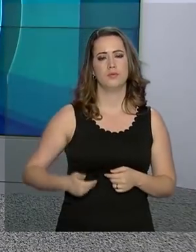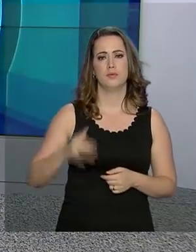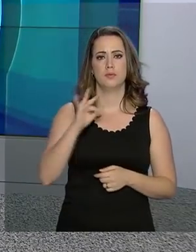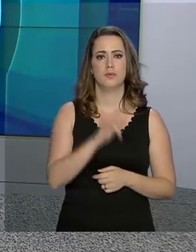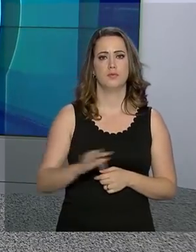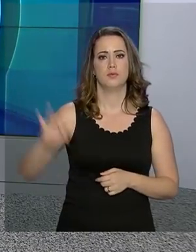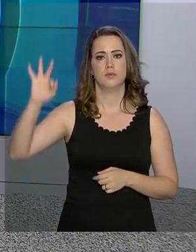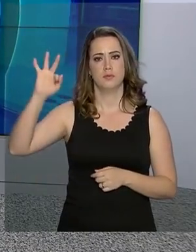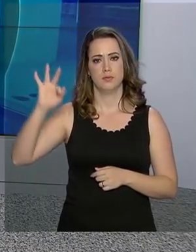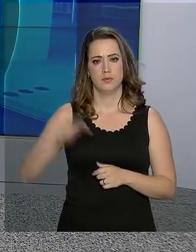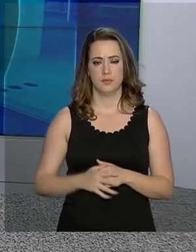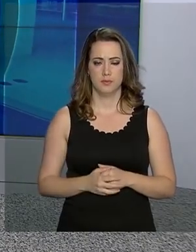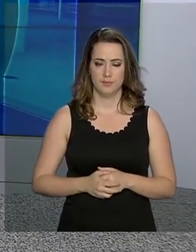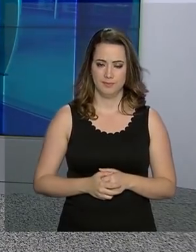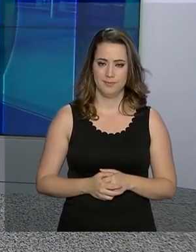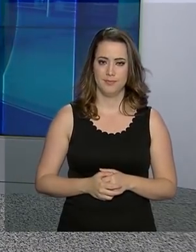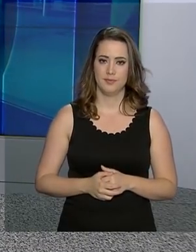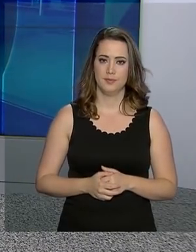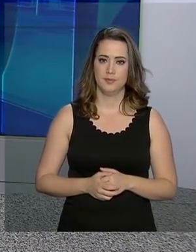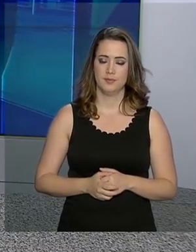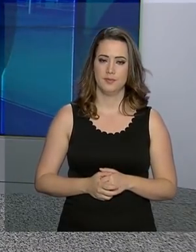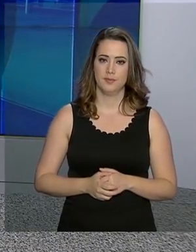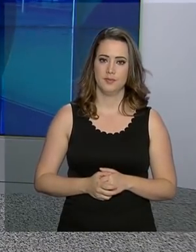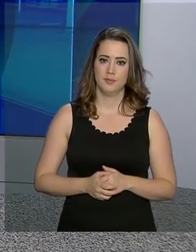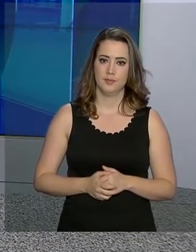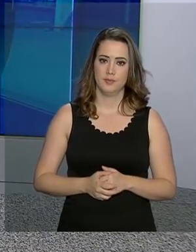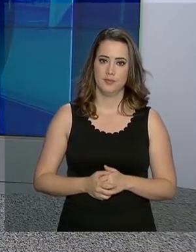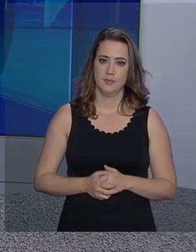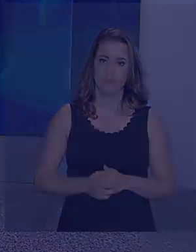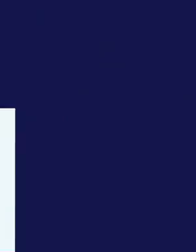gente na NBR, a TV do governo federal.